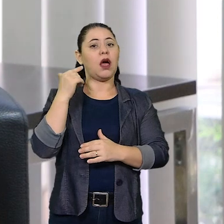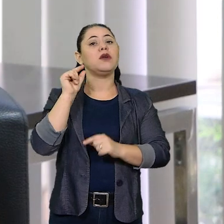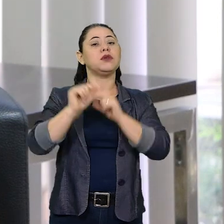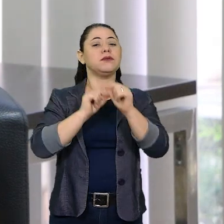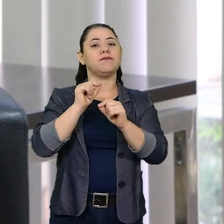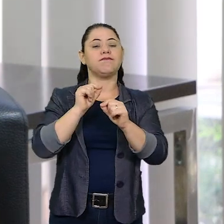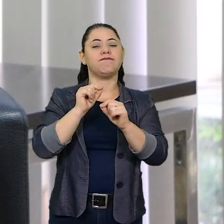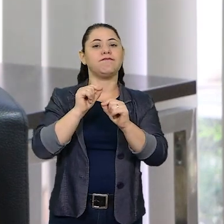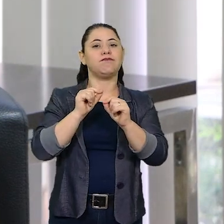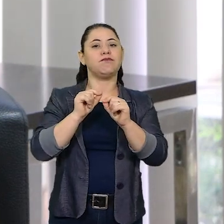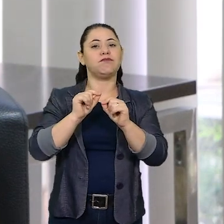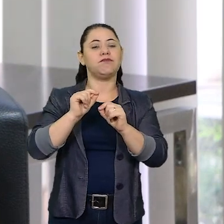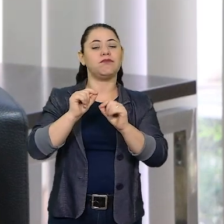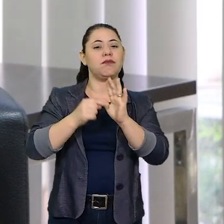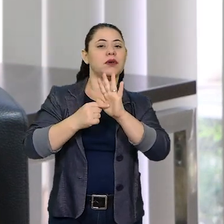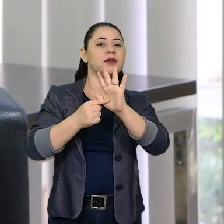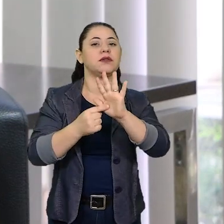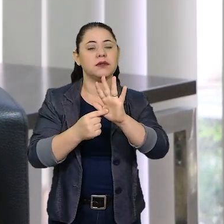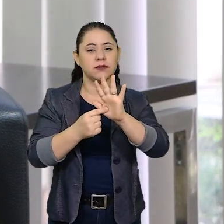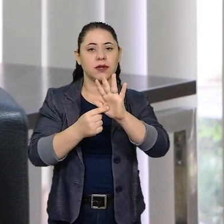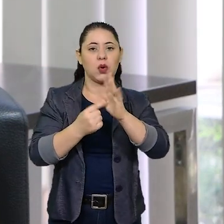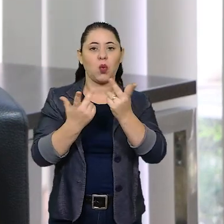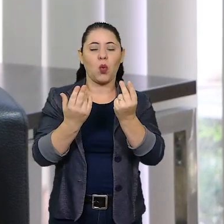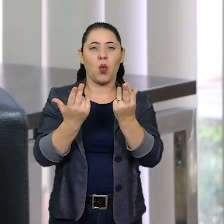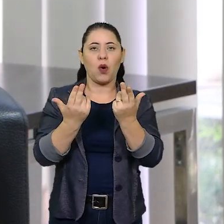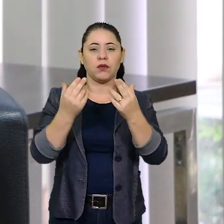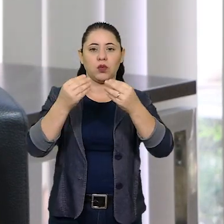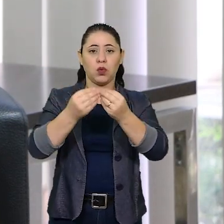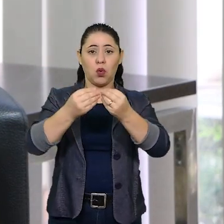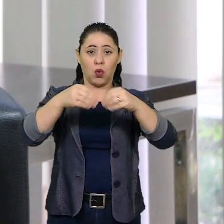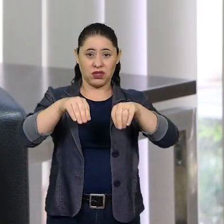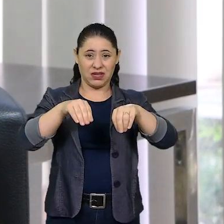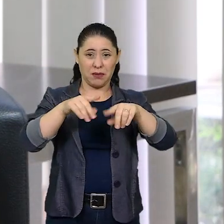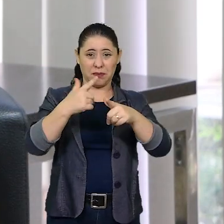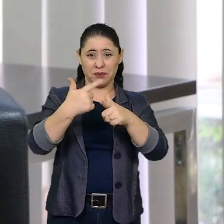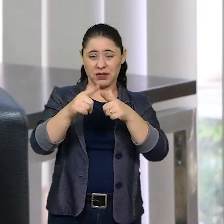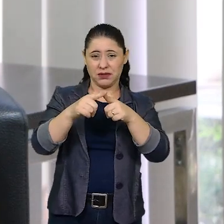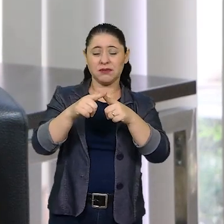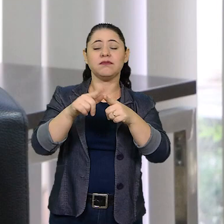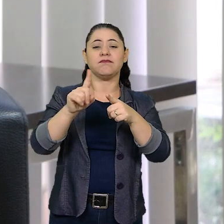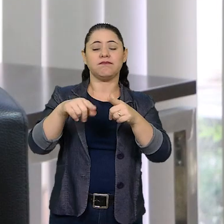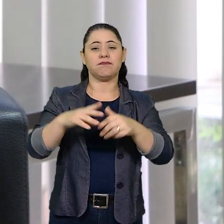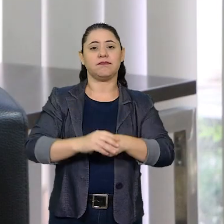são consequências muito graves. Muitas vezes nós temos